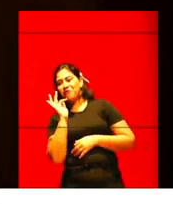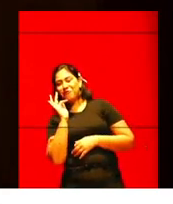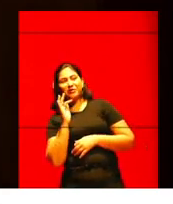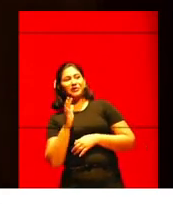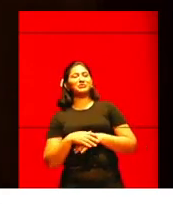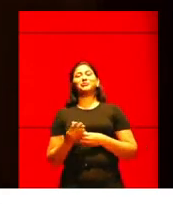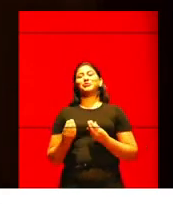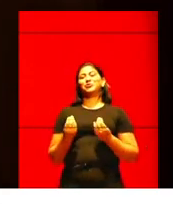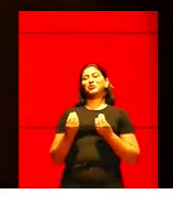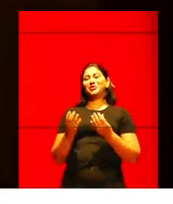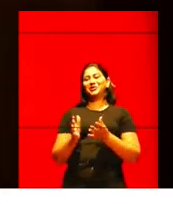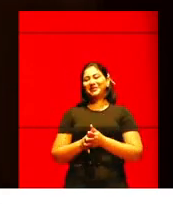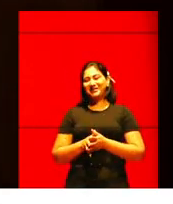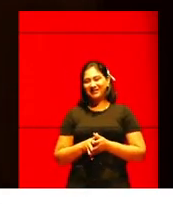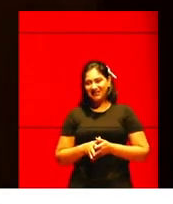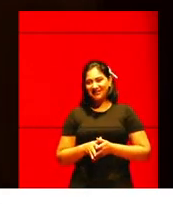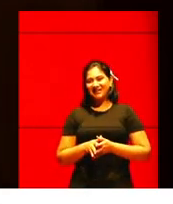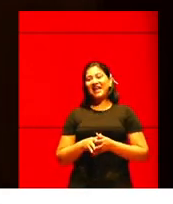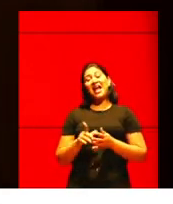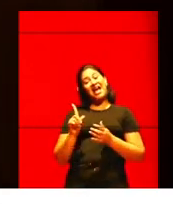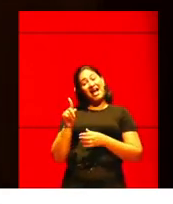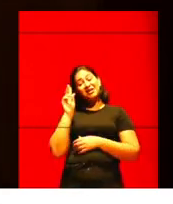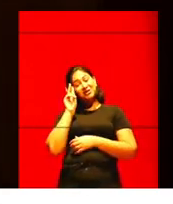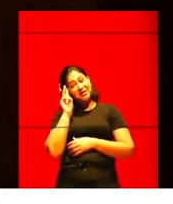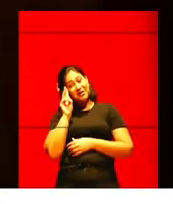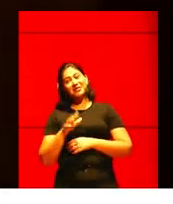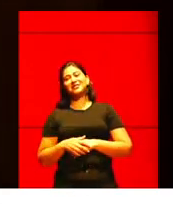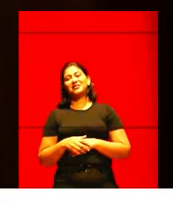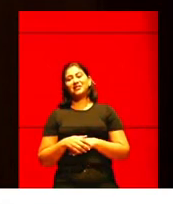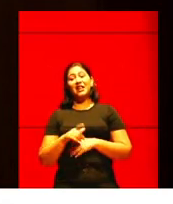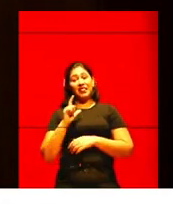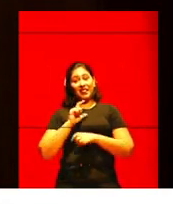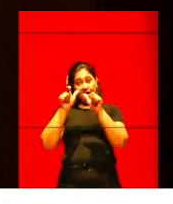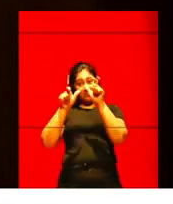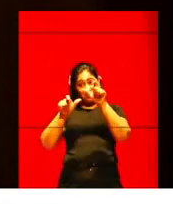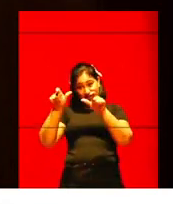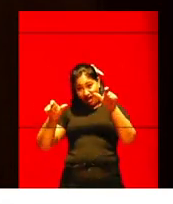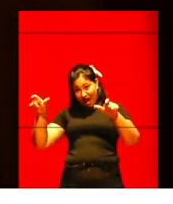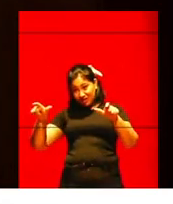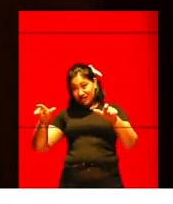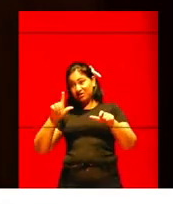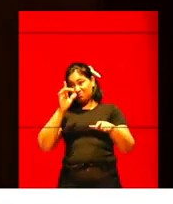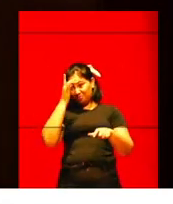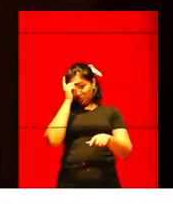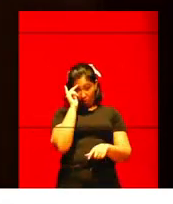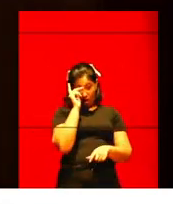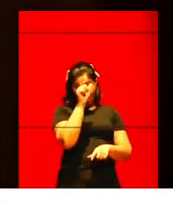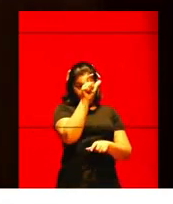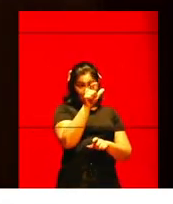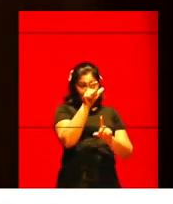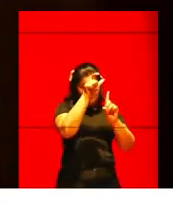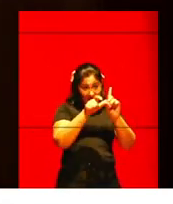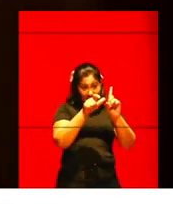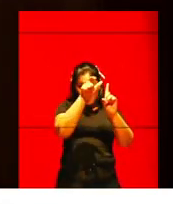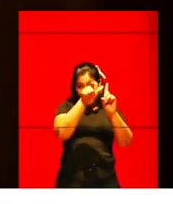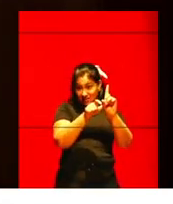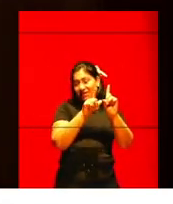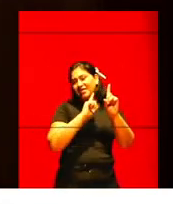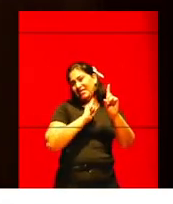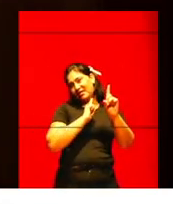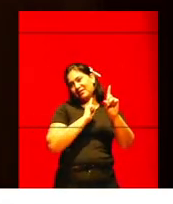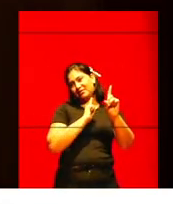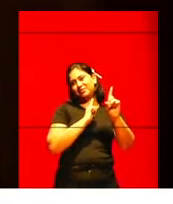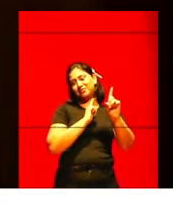Então, é história. Tem personagem na fofoca? Tem